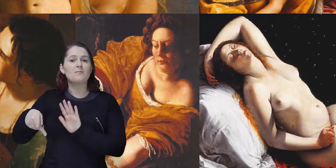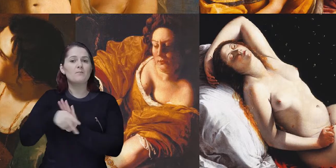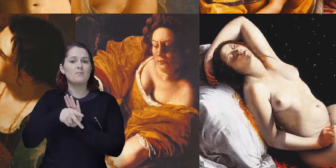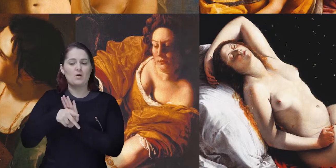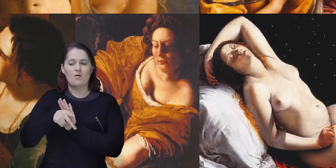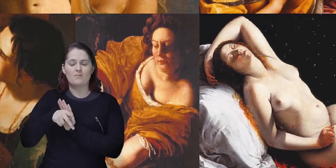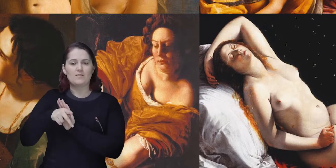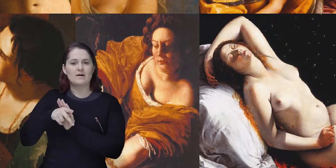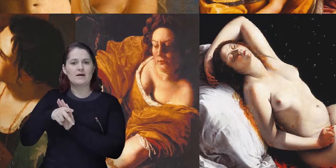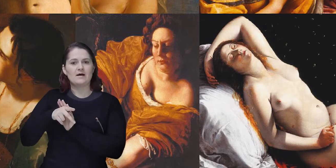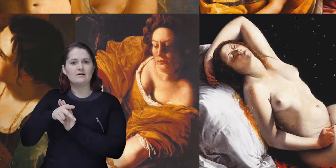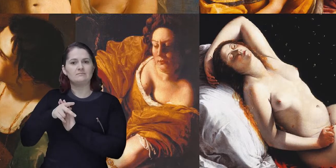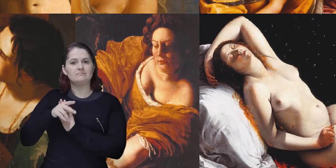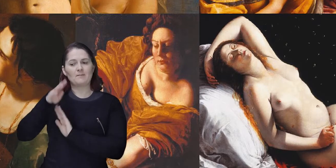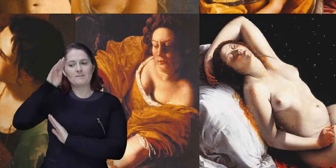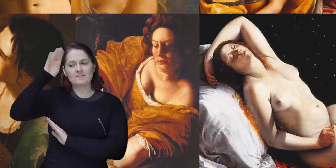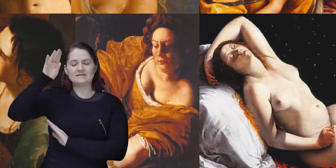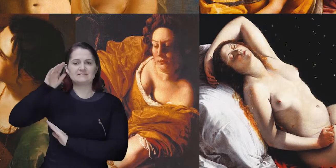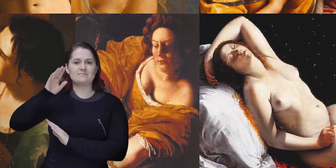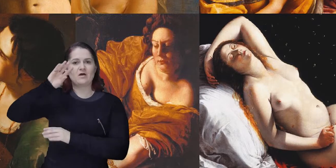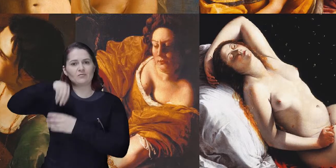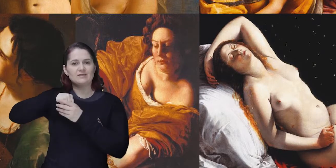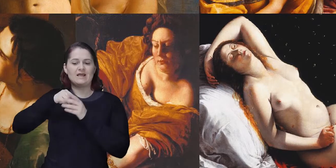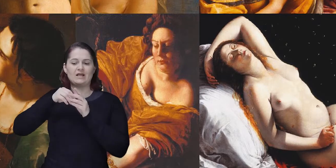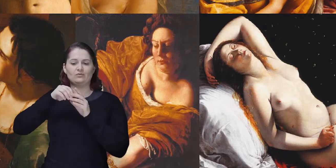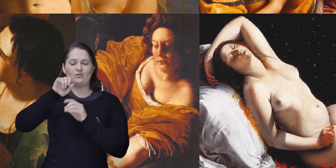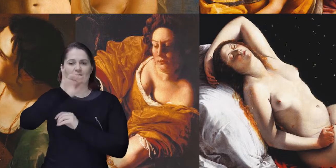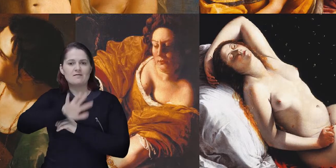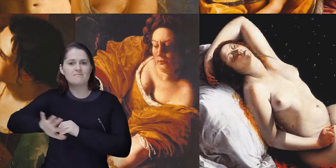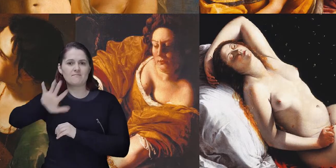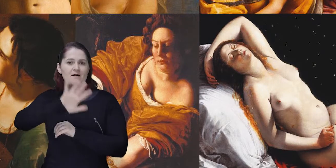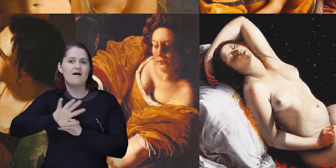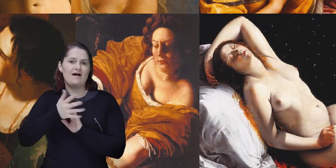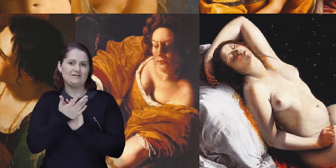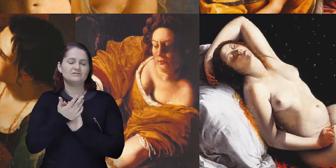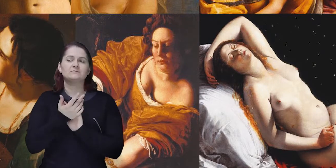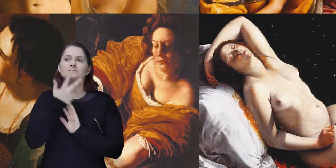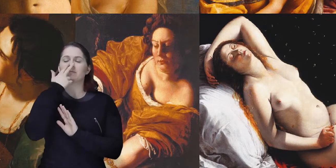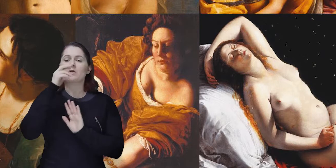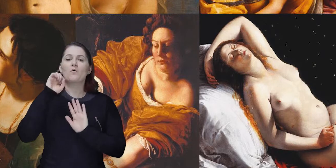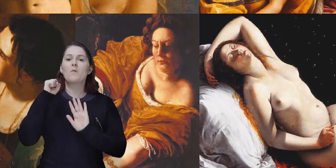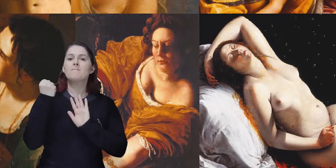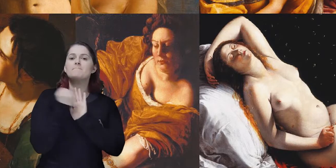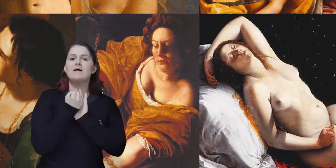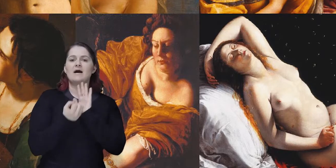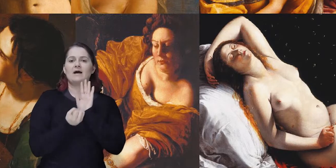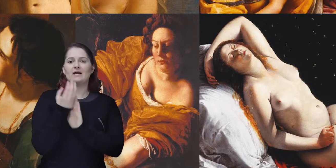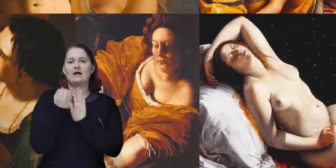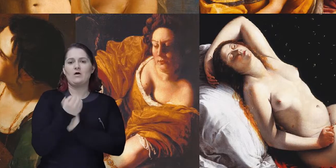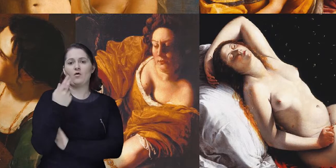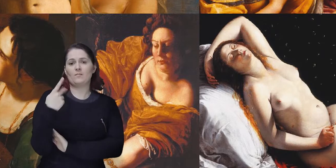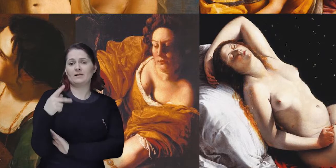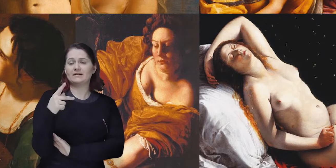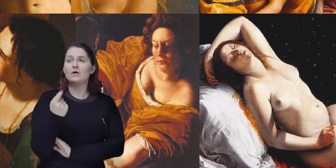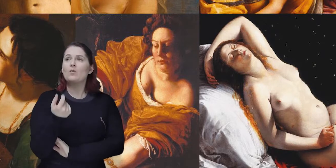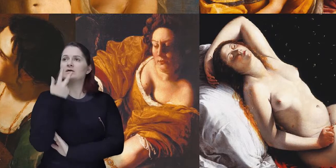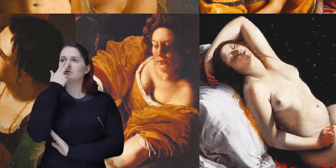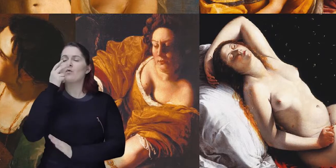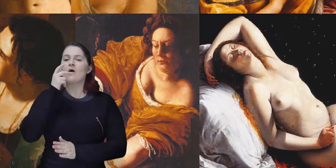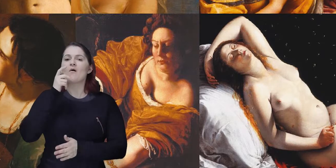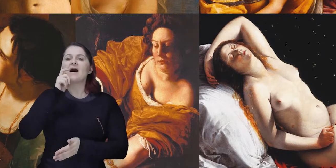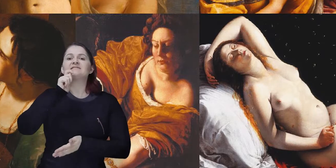das histórias que estão sendo narradas de forma visual. Então, isso funciona como uma marca da obra da Artemisia, quase como